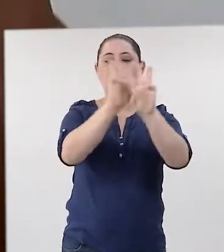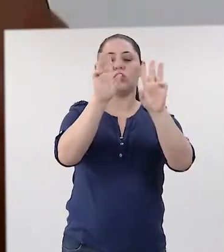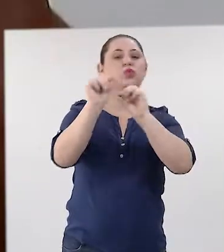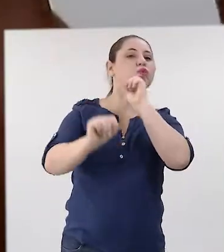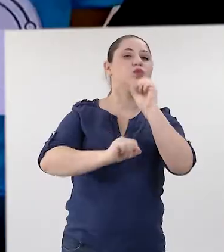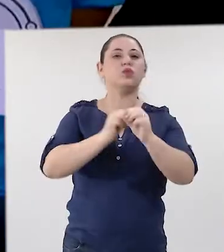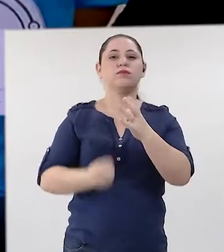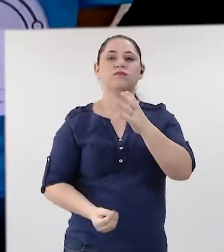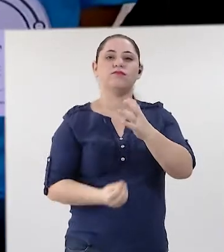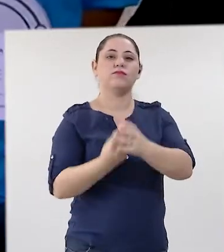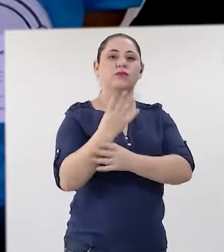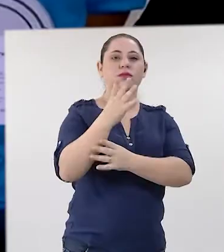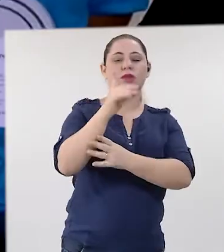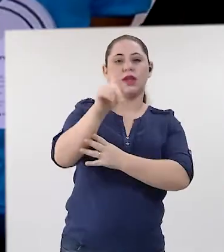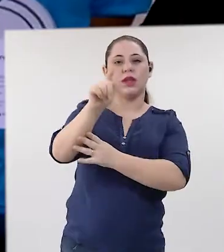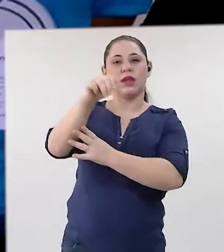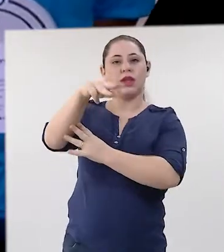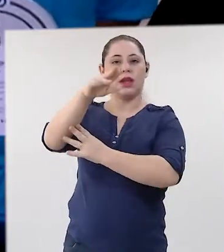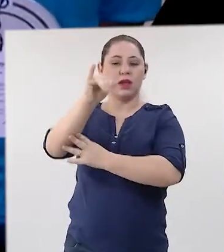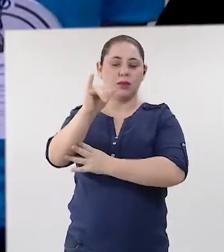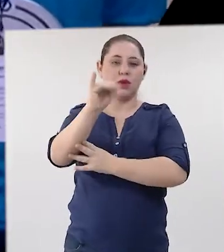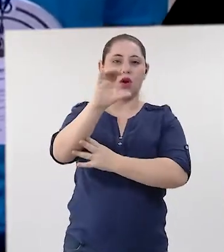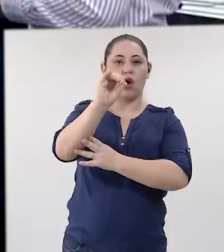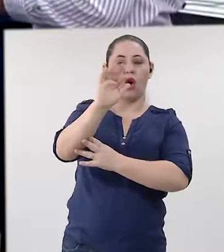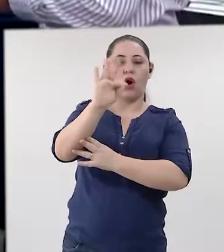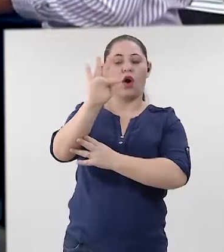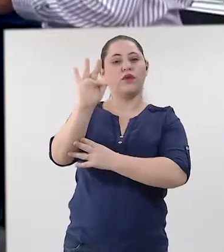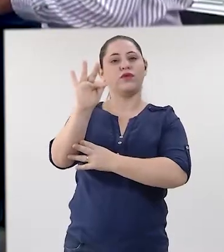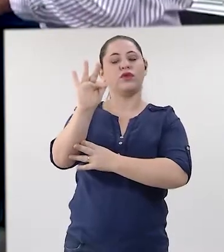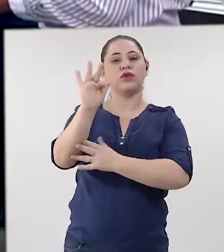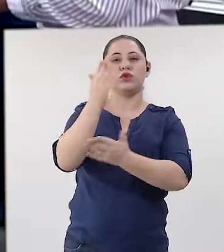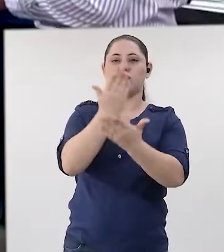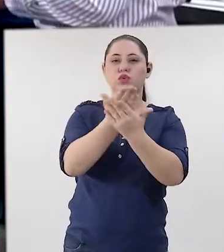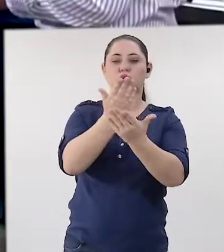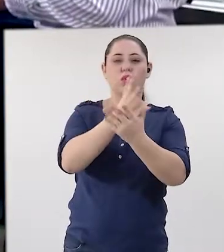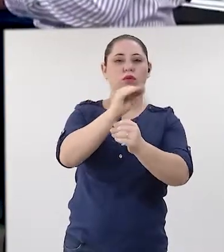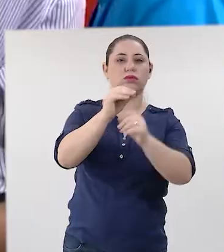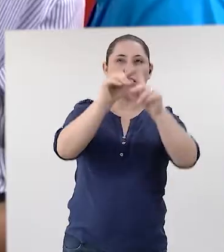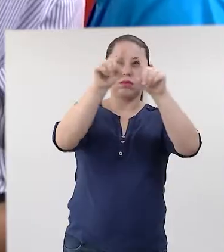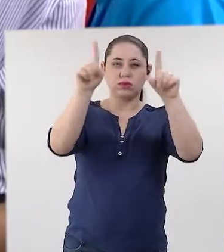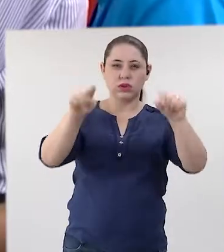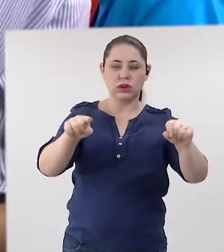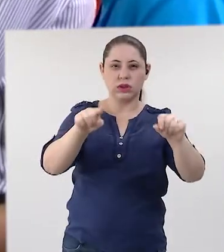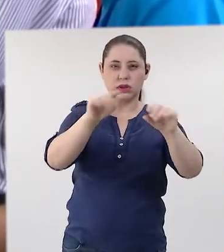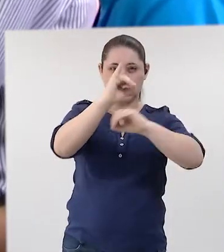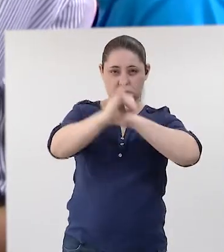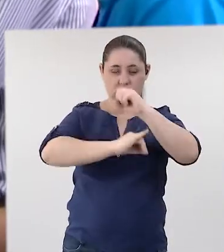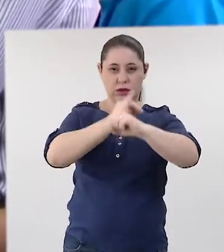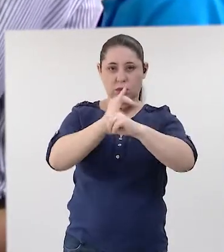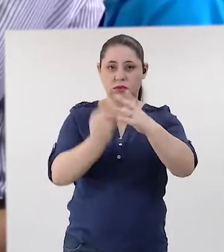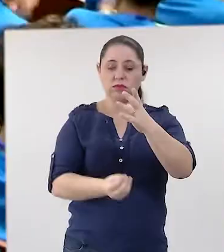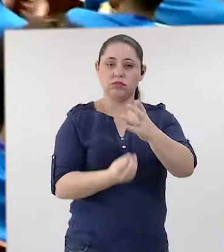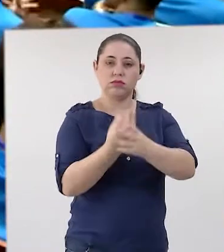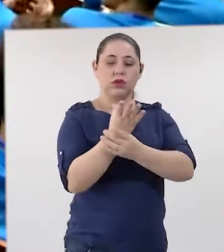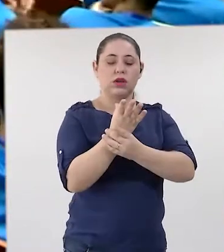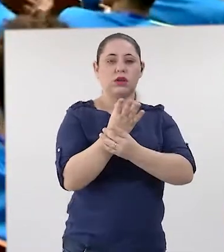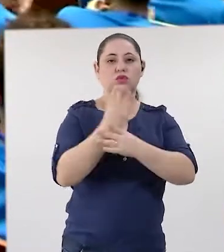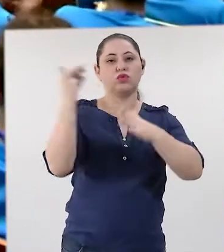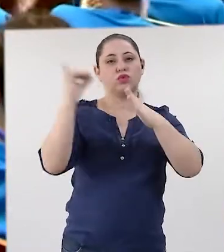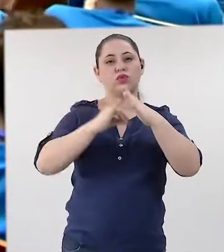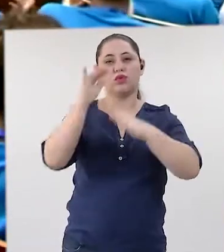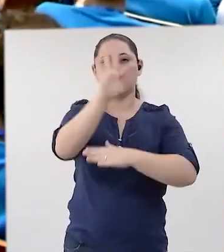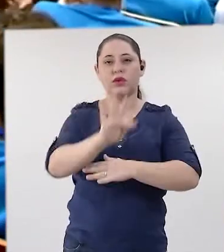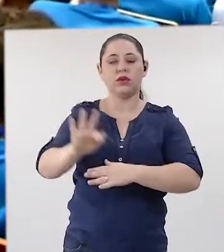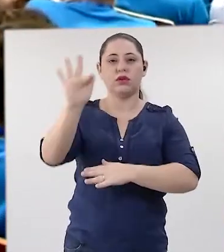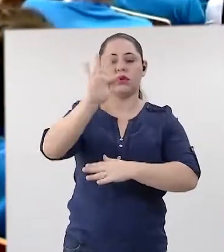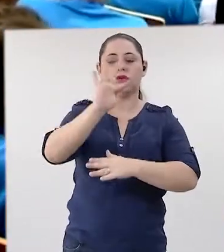ONU. Surge, então, o Game of Students, uma plataforma criada por estudantes do Instituto